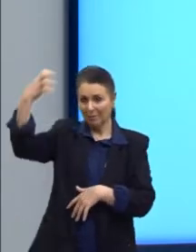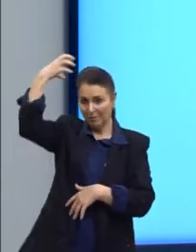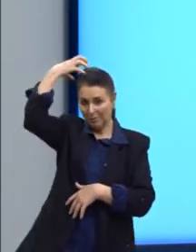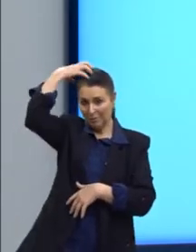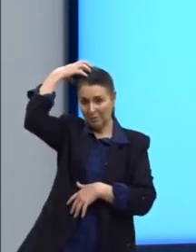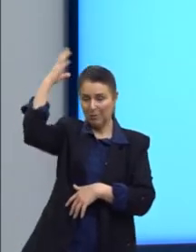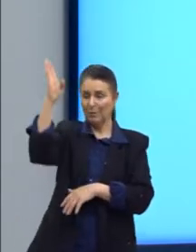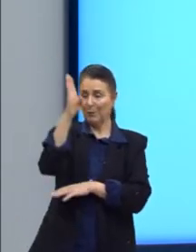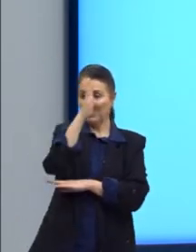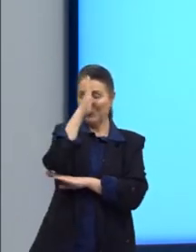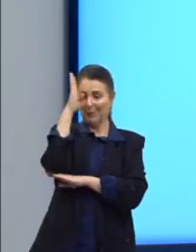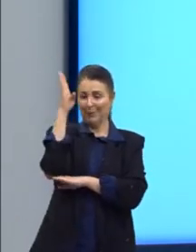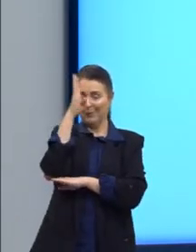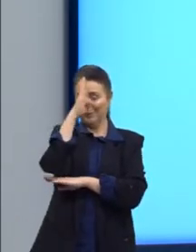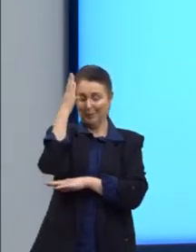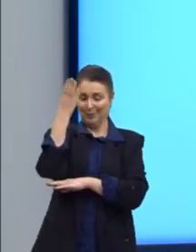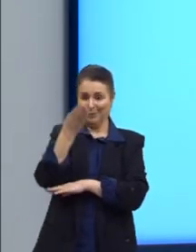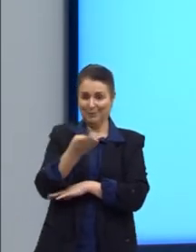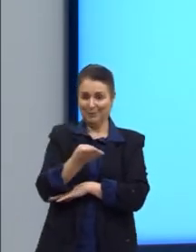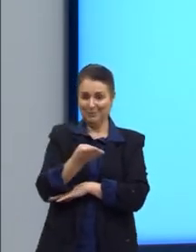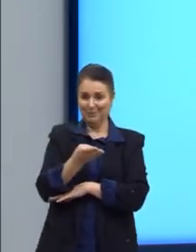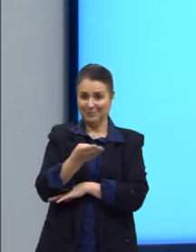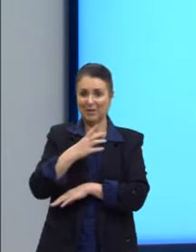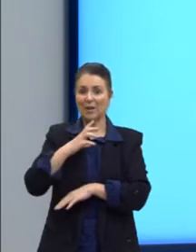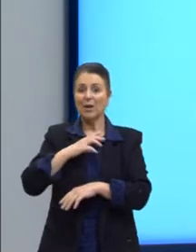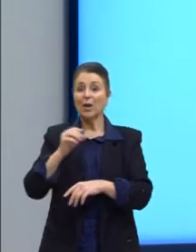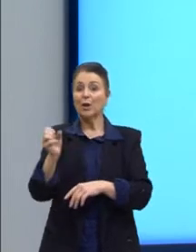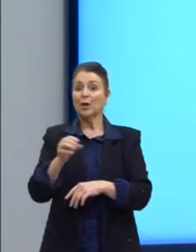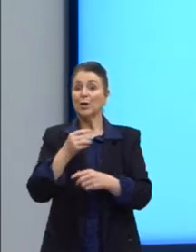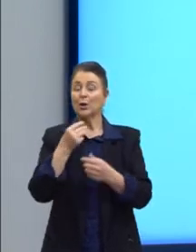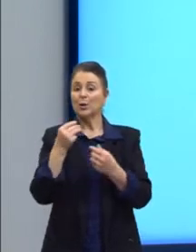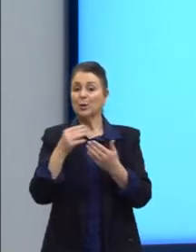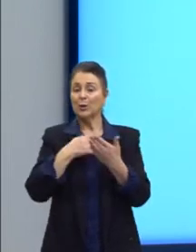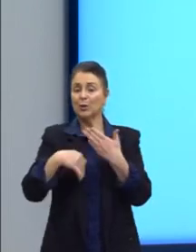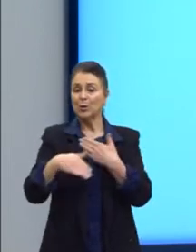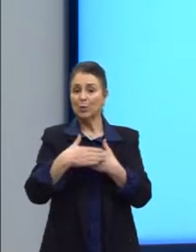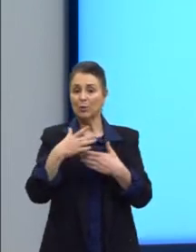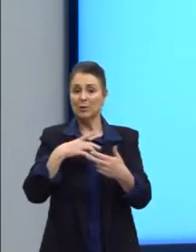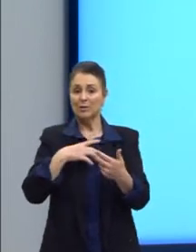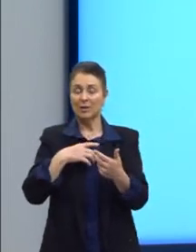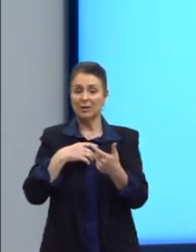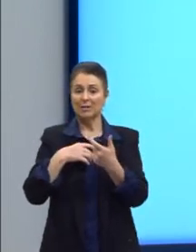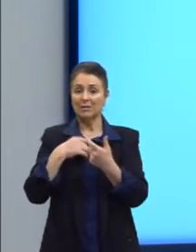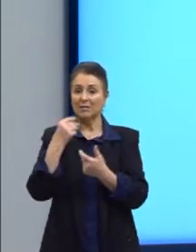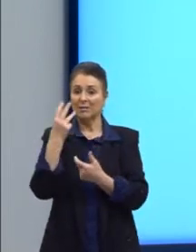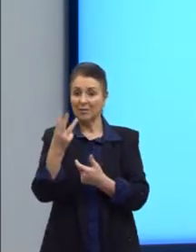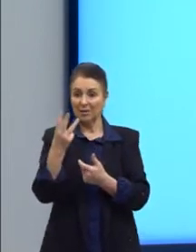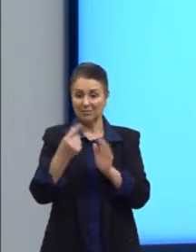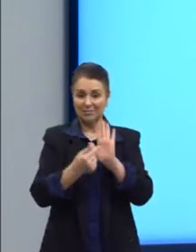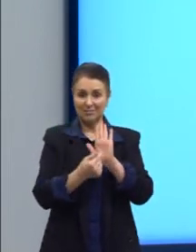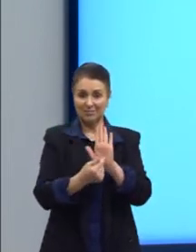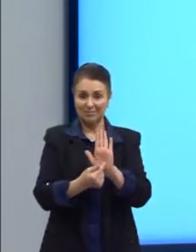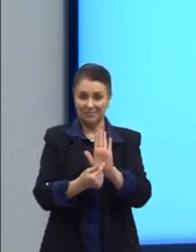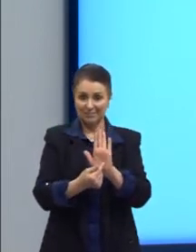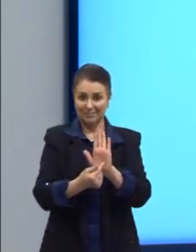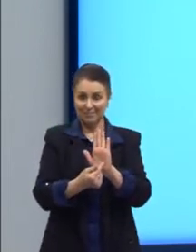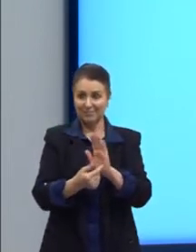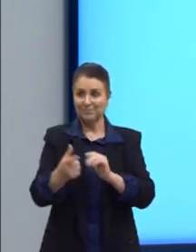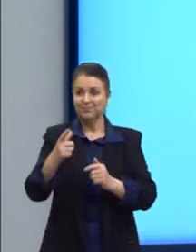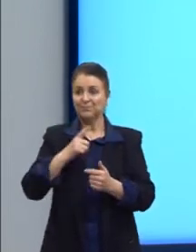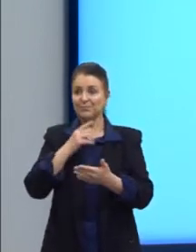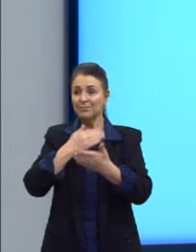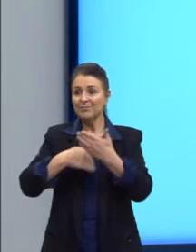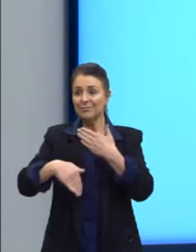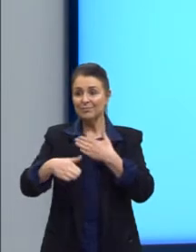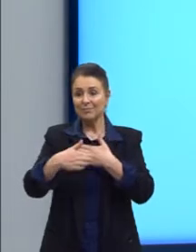e bêbado todas elas têm três aparições ao menos na Então a gente tem